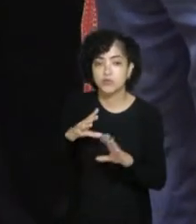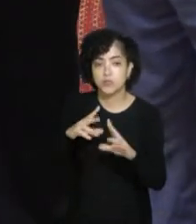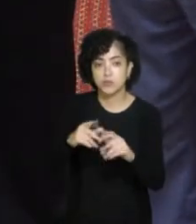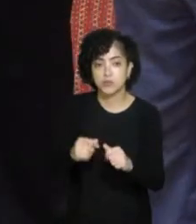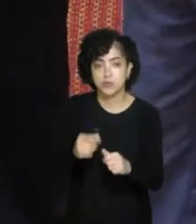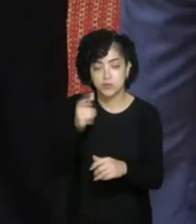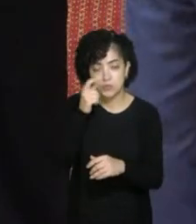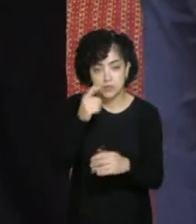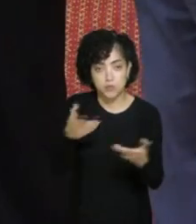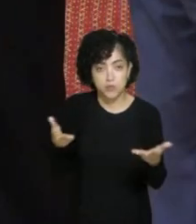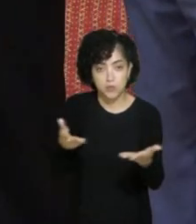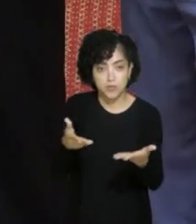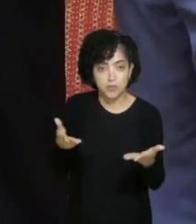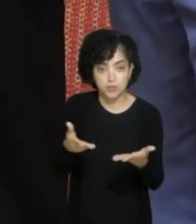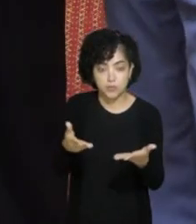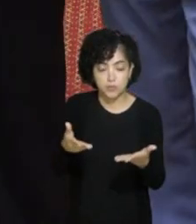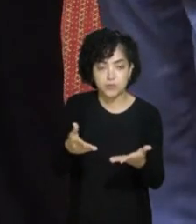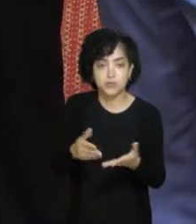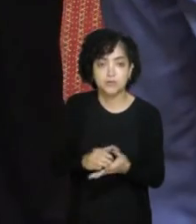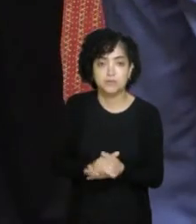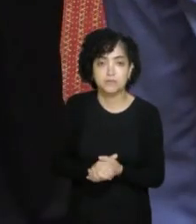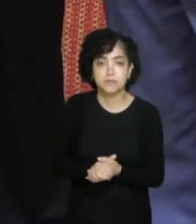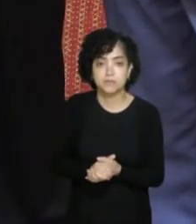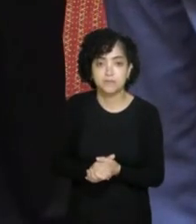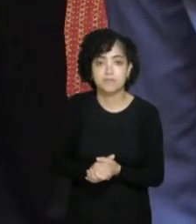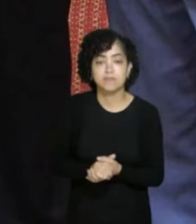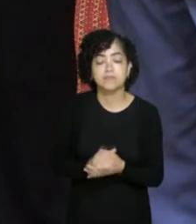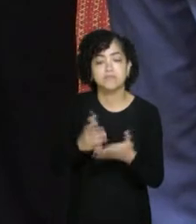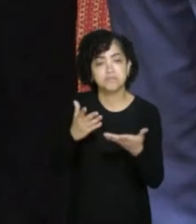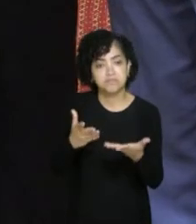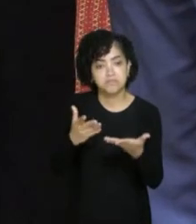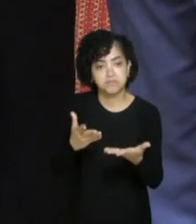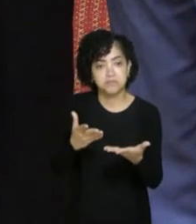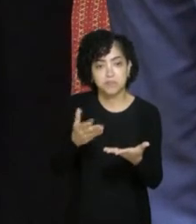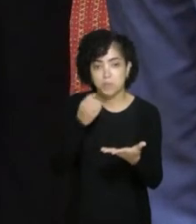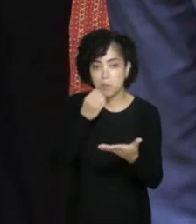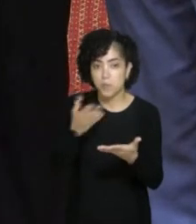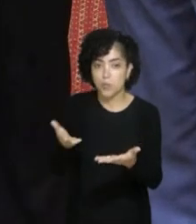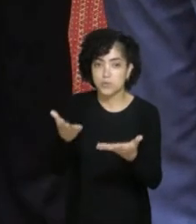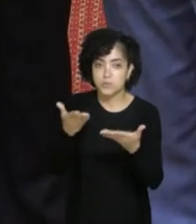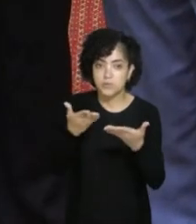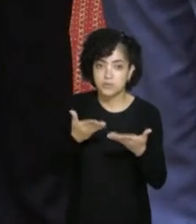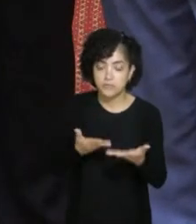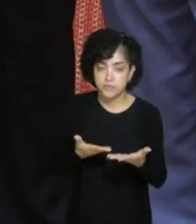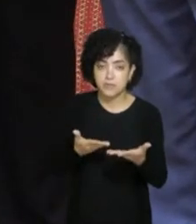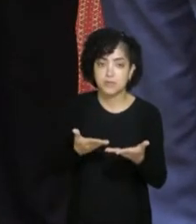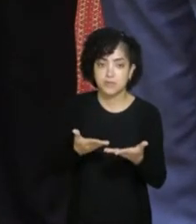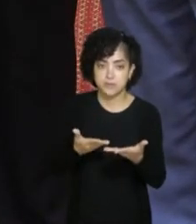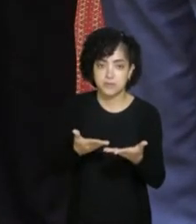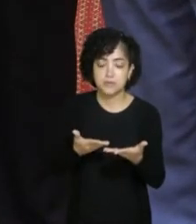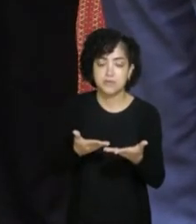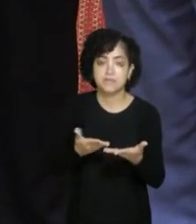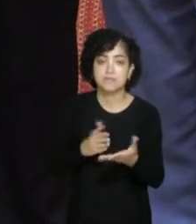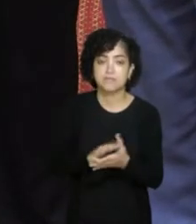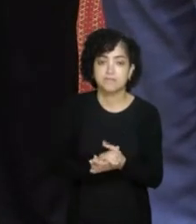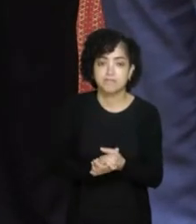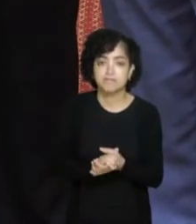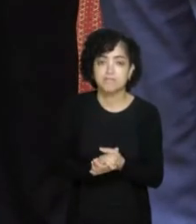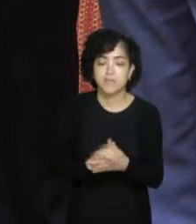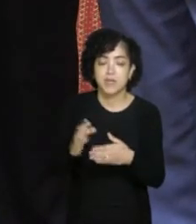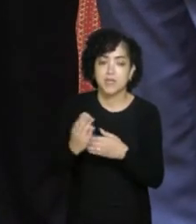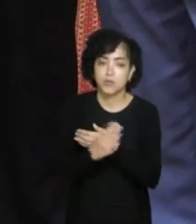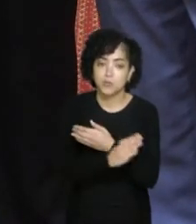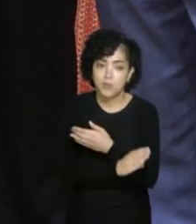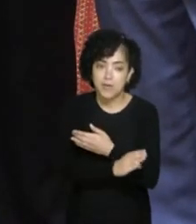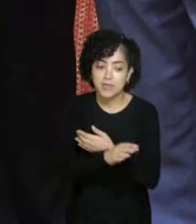acompanham esta sessão. Desejar muito boas-vindas a Vossa Excelência, Pepe Colasso, que Tubarão e